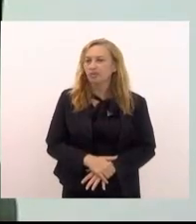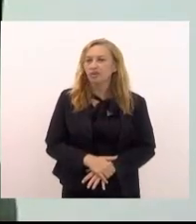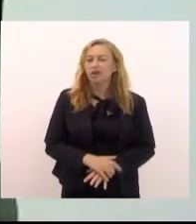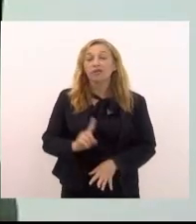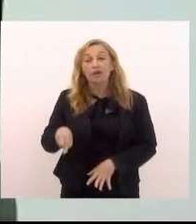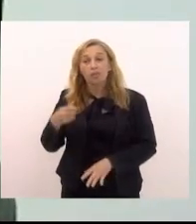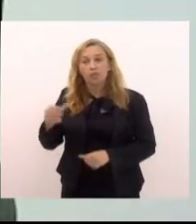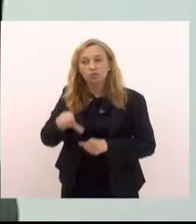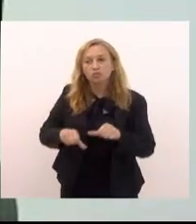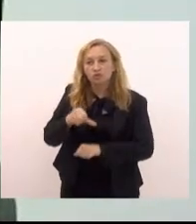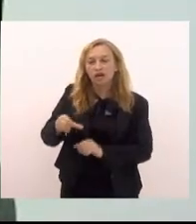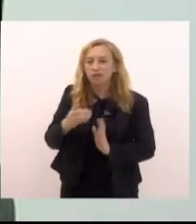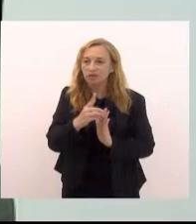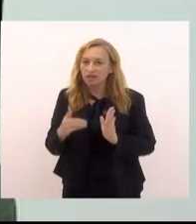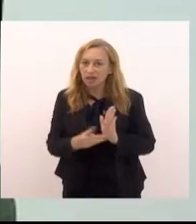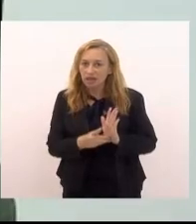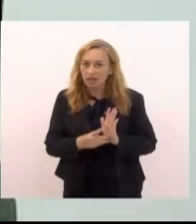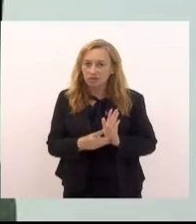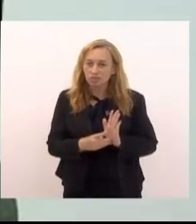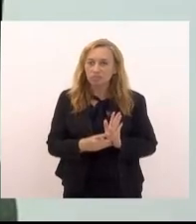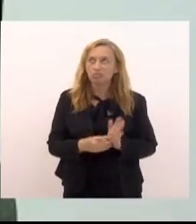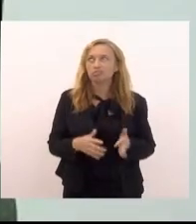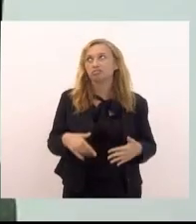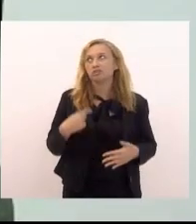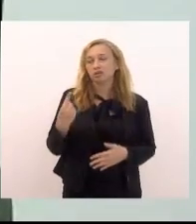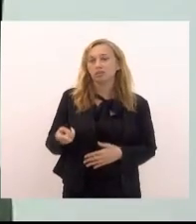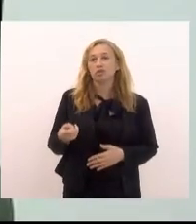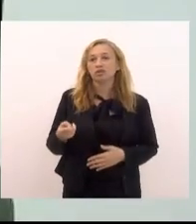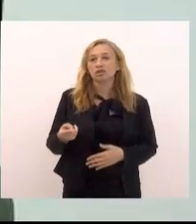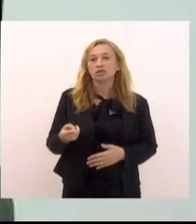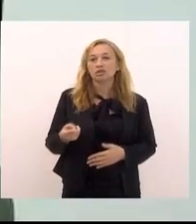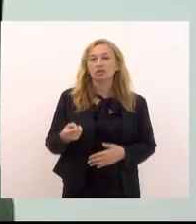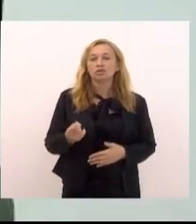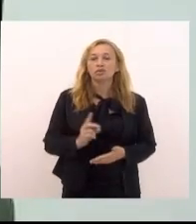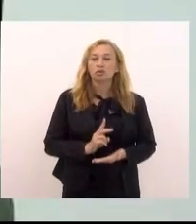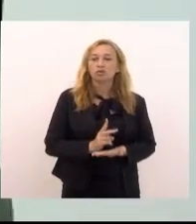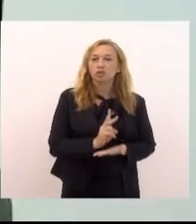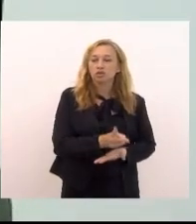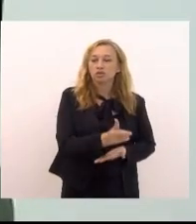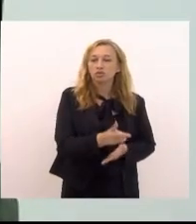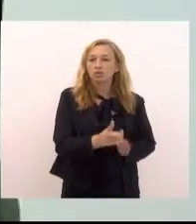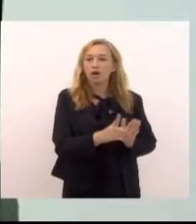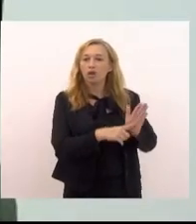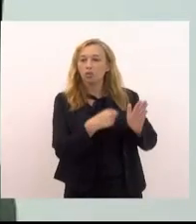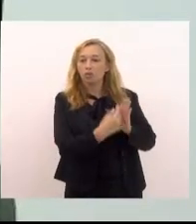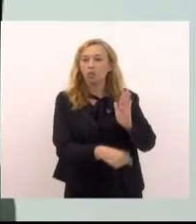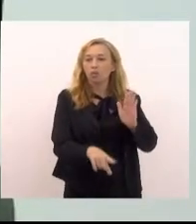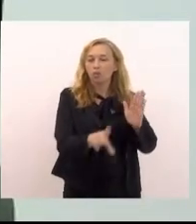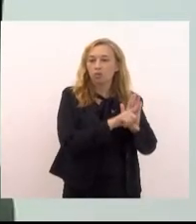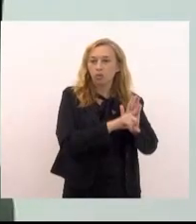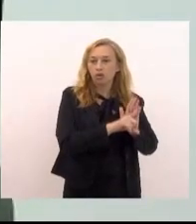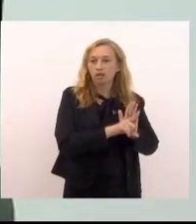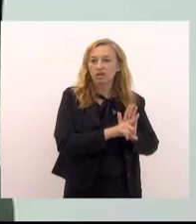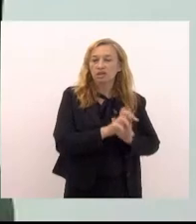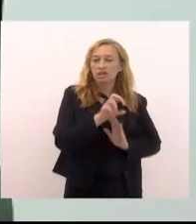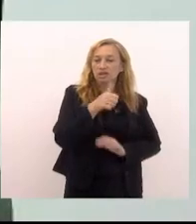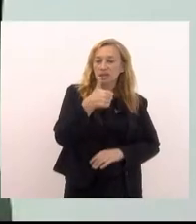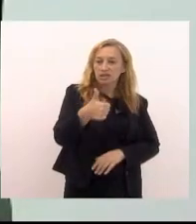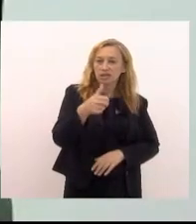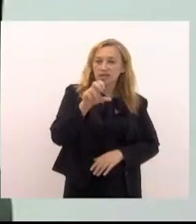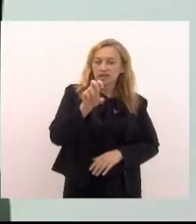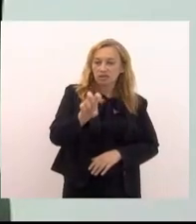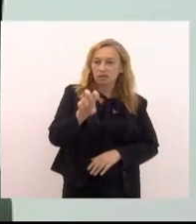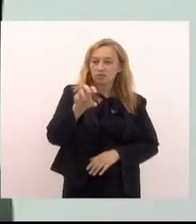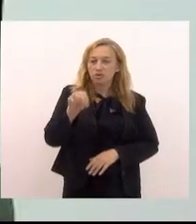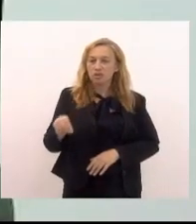depois mudar o decreto, depois de manter o veto com a sua maioria, ser 150% de uma